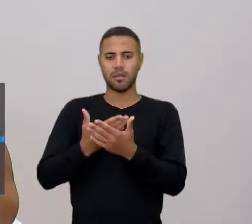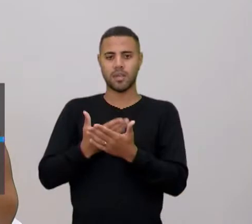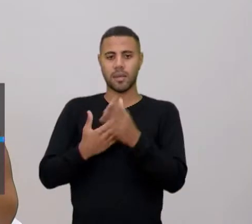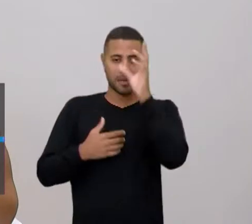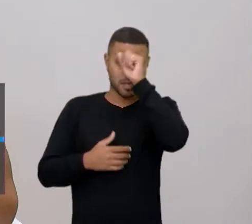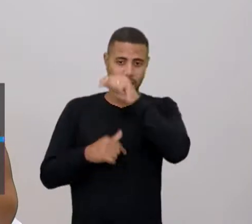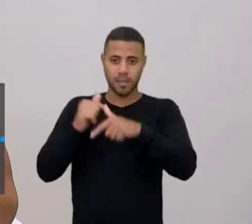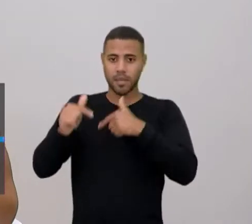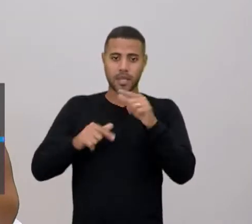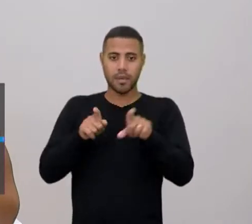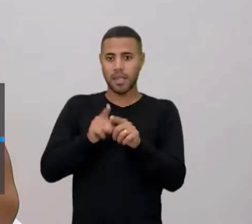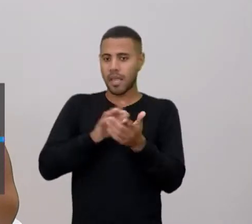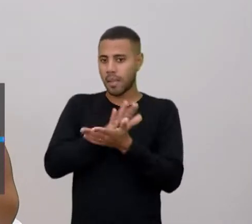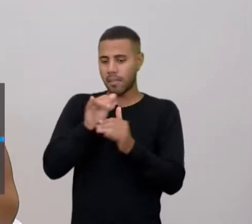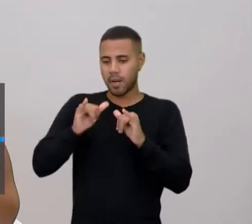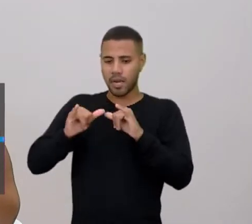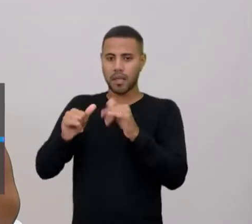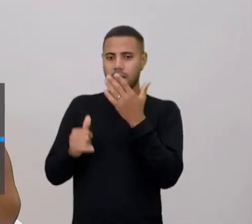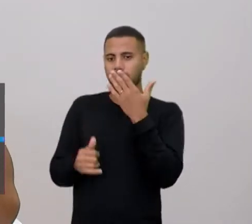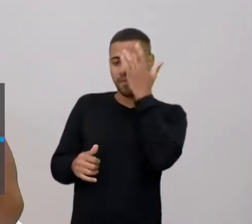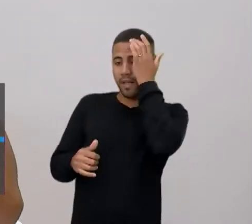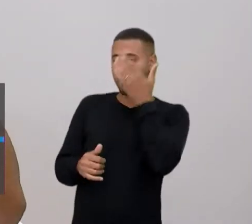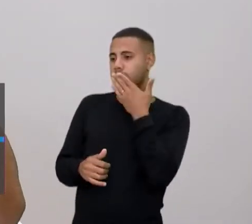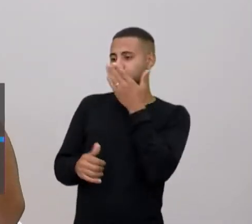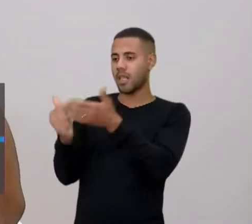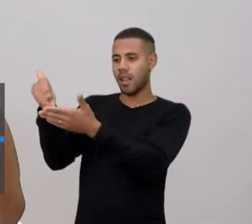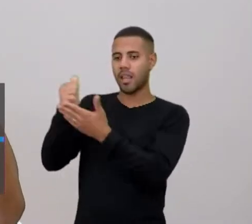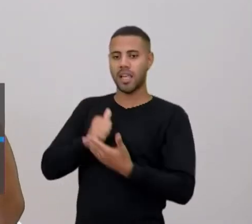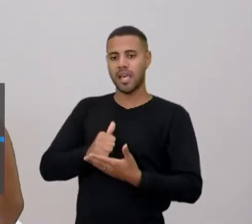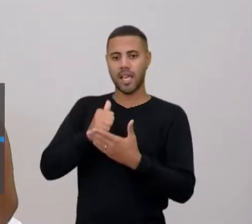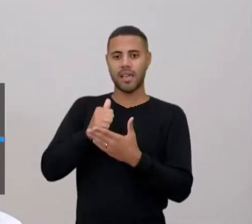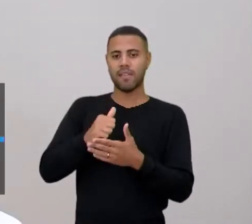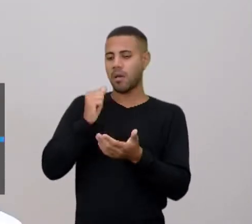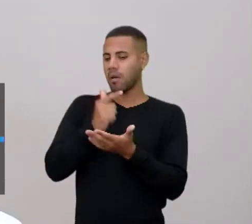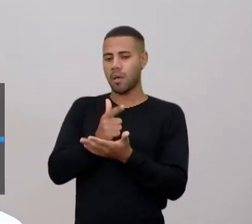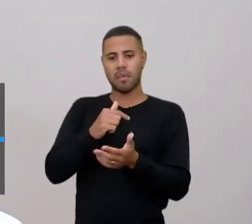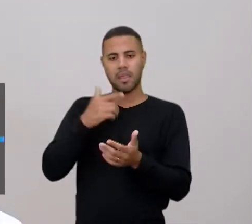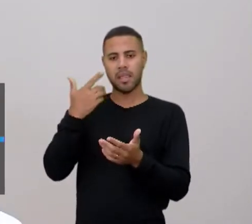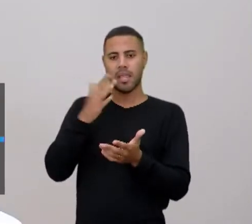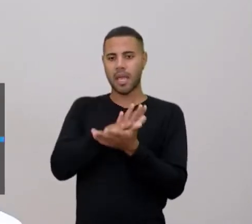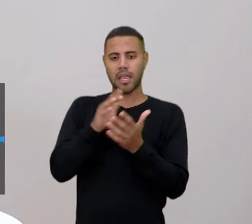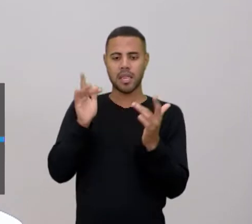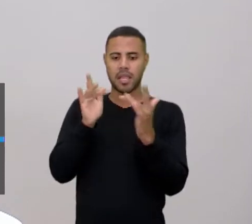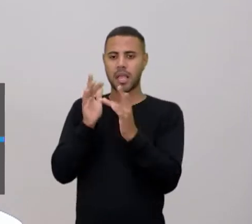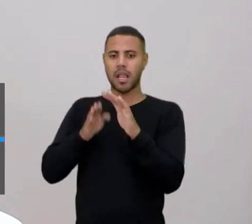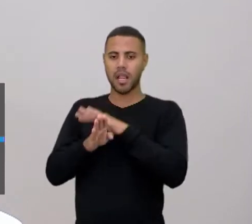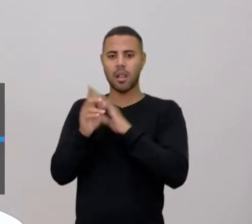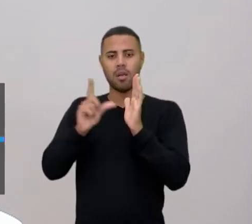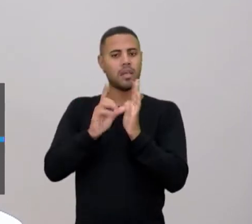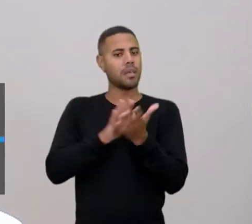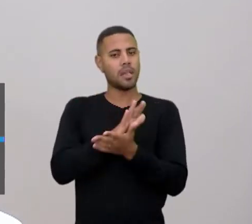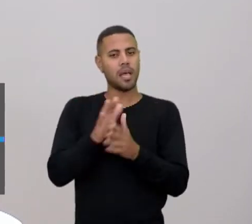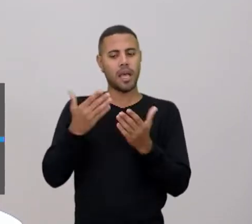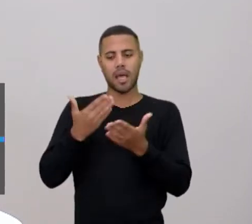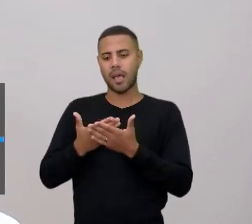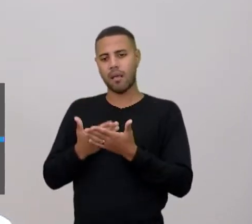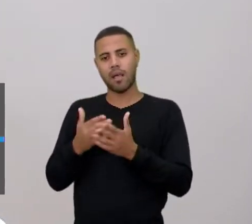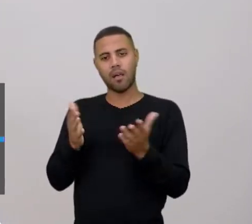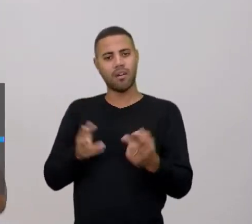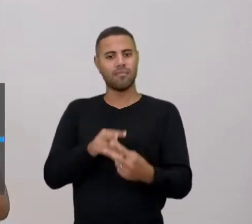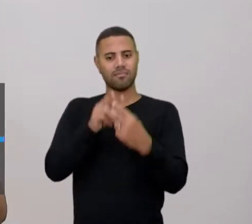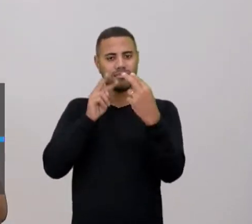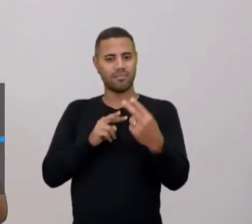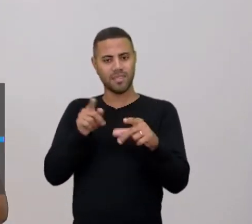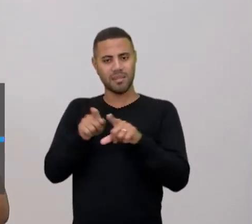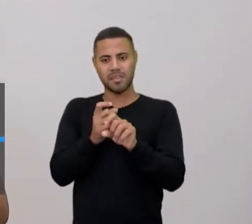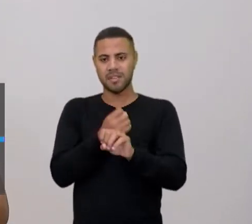não sai mais para ir ao supermercado, né? A gente não faz mais compras fora de casa, a gente não se relaciona, não conversa. Até as aulas, né, gente? Vocês estão recebendo a aula